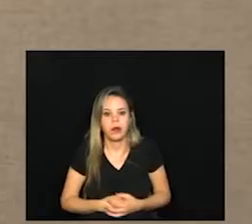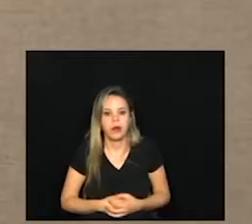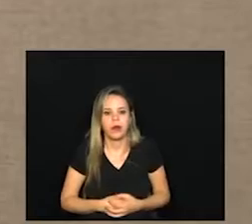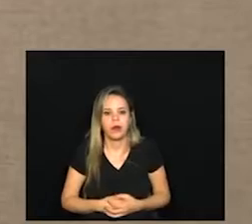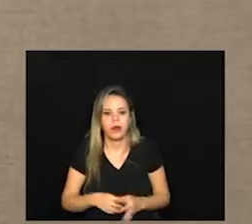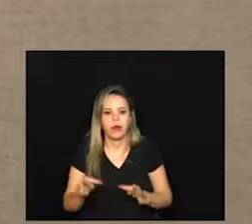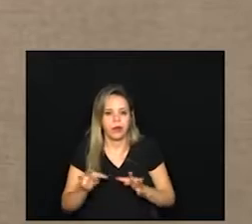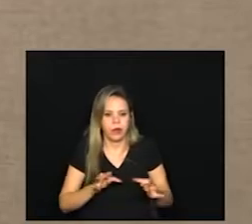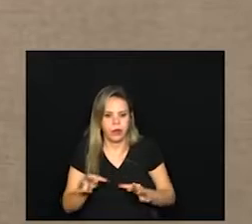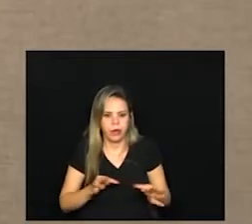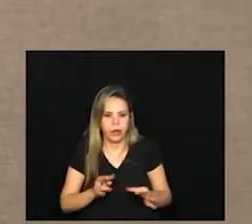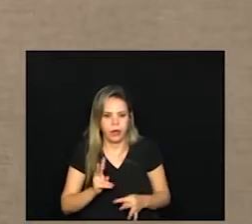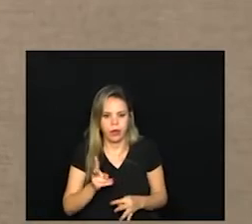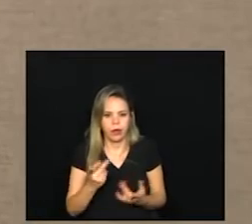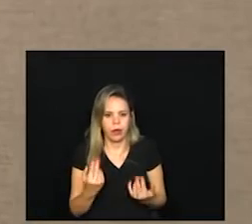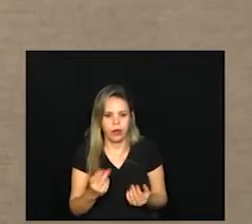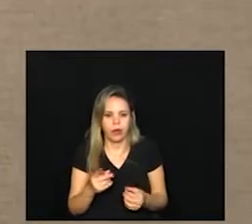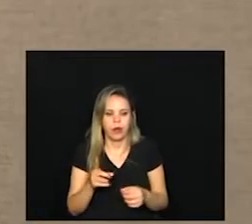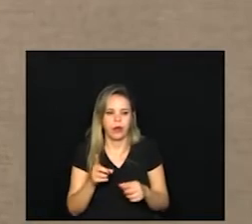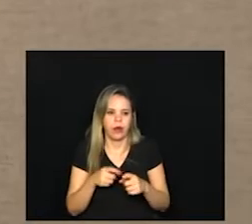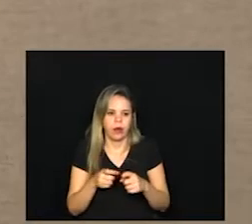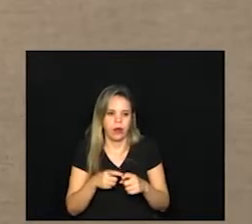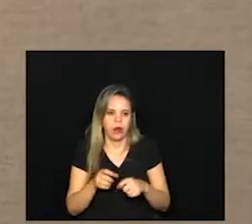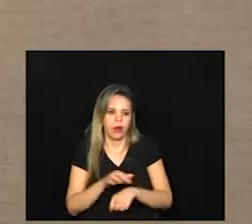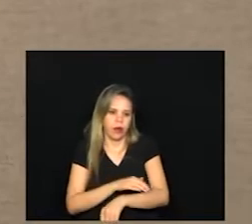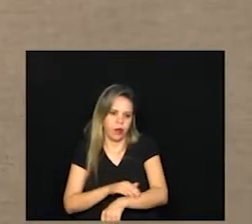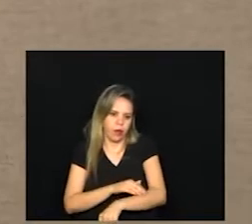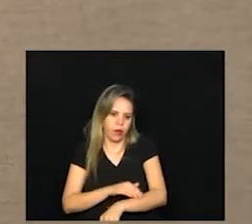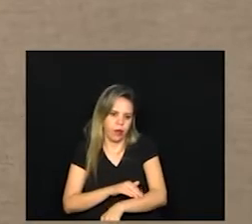E o tratamento sempre é feito com dermatologia.